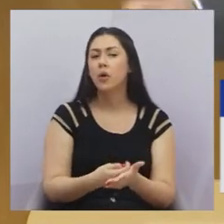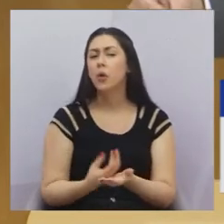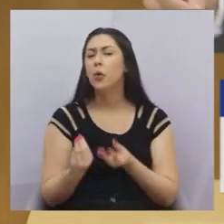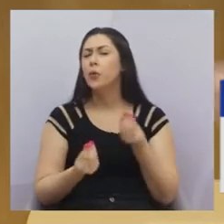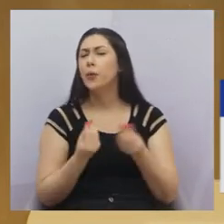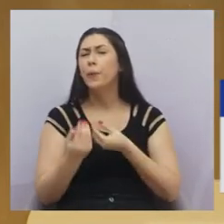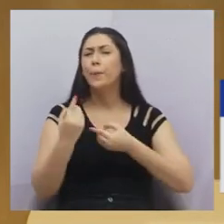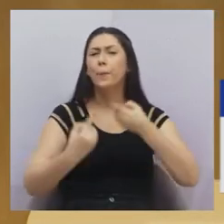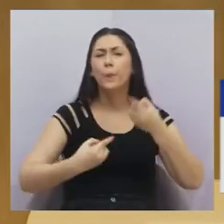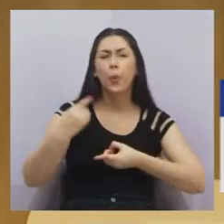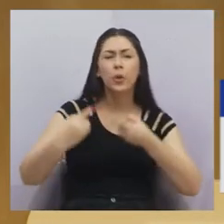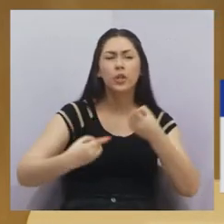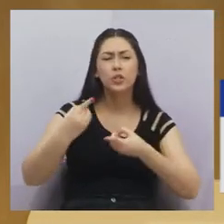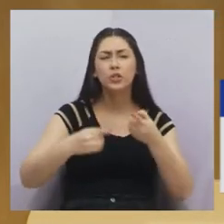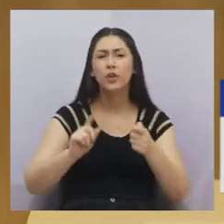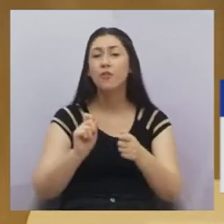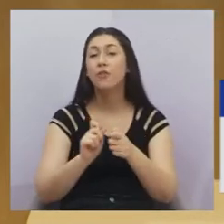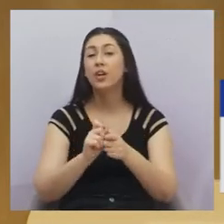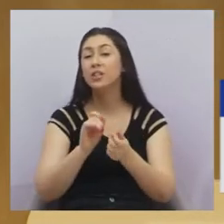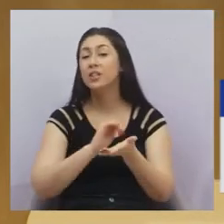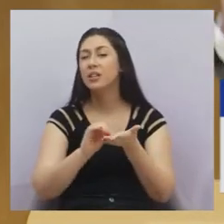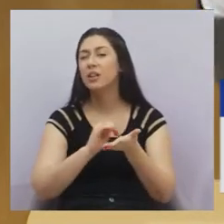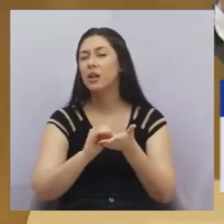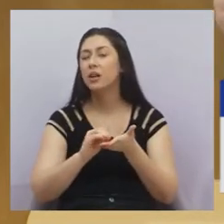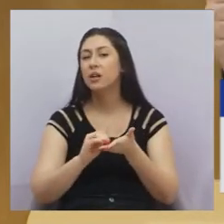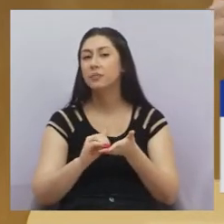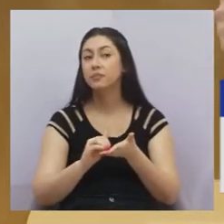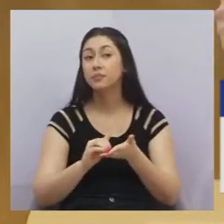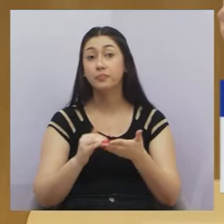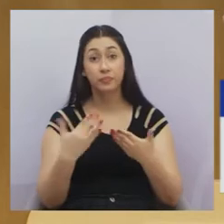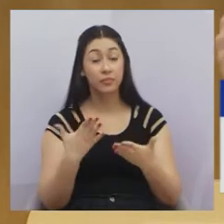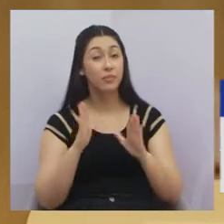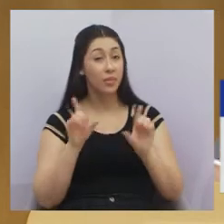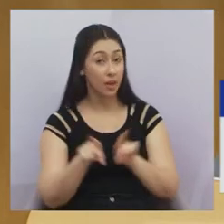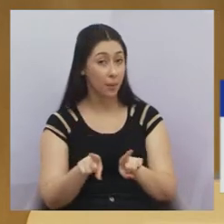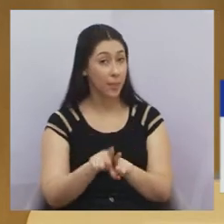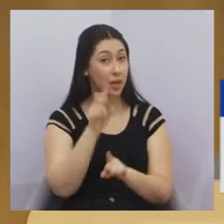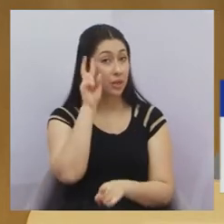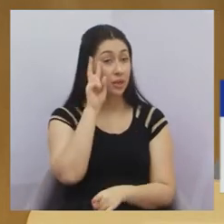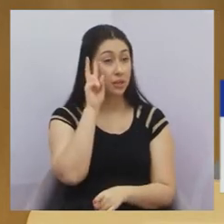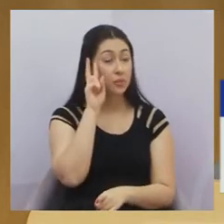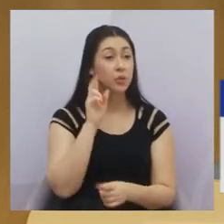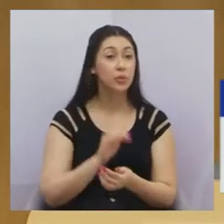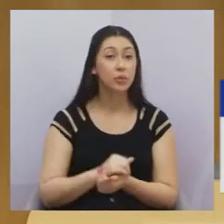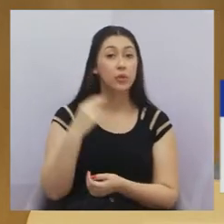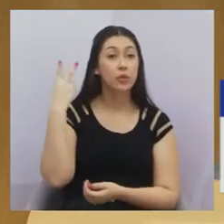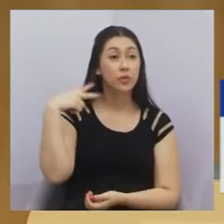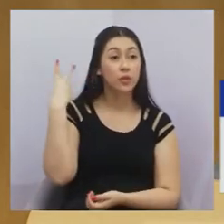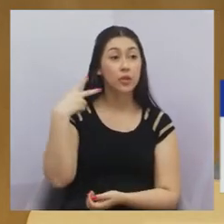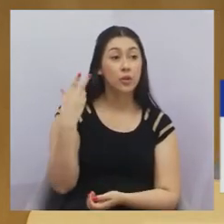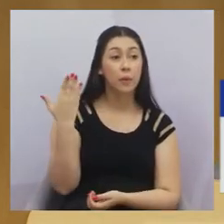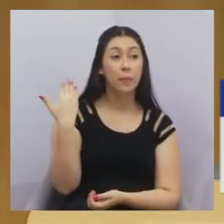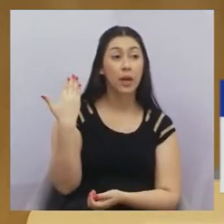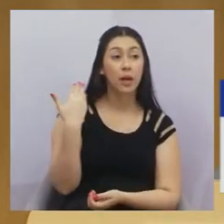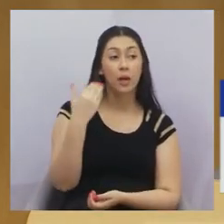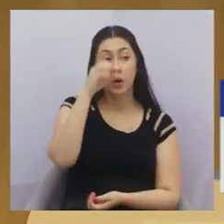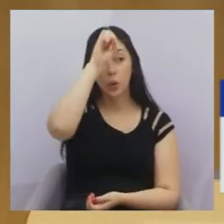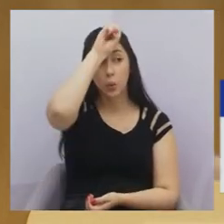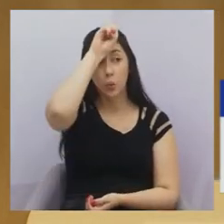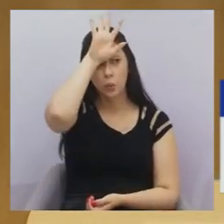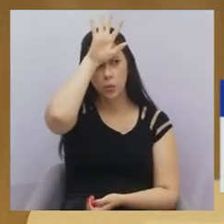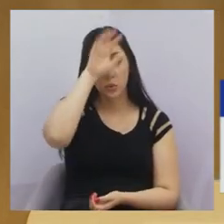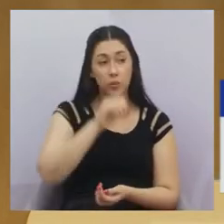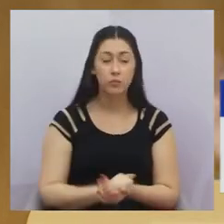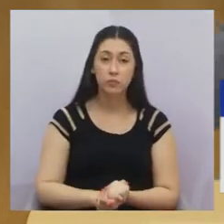políticas públicas que essa secretaria vai se desenvolver. E aí, como foi bem lembrado aqui pelo vereador que me antecedeu, doutor Rodrigo